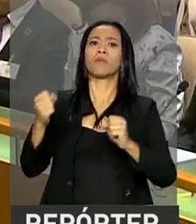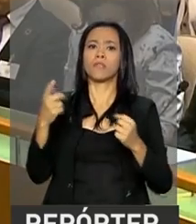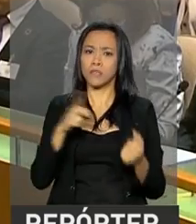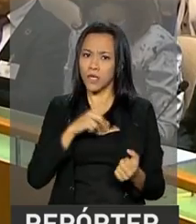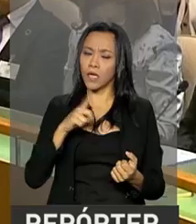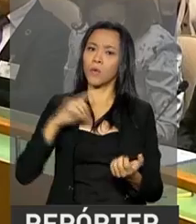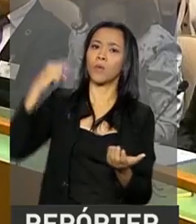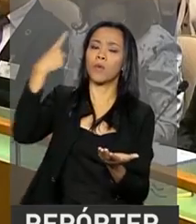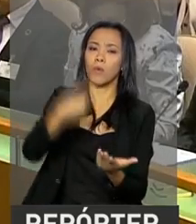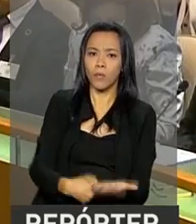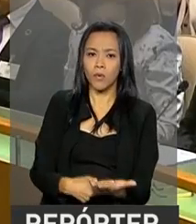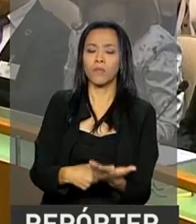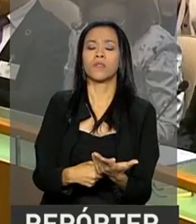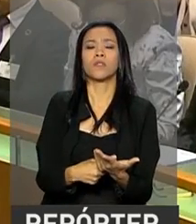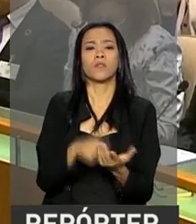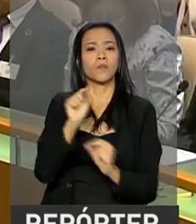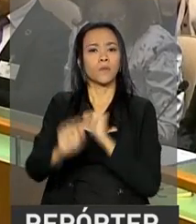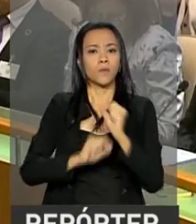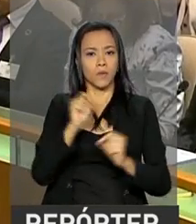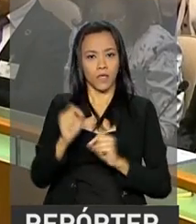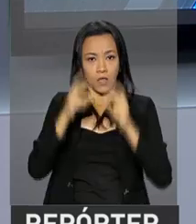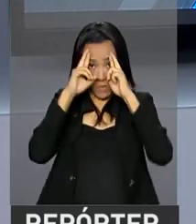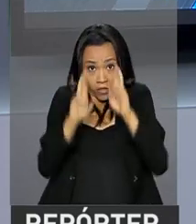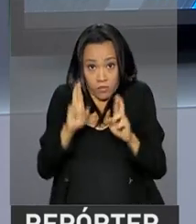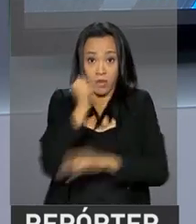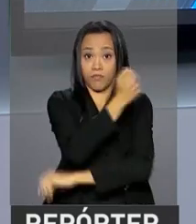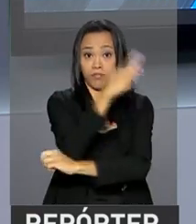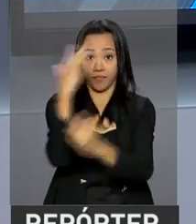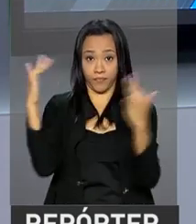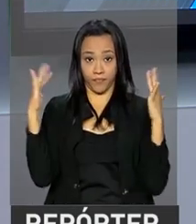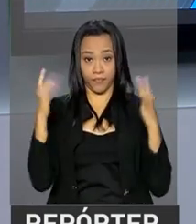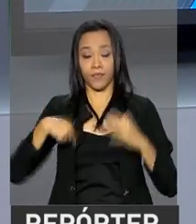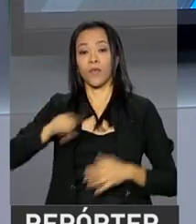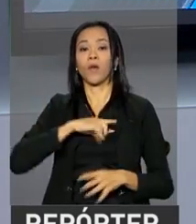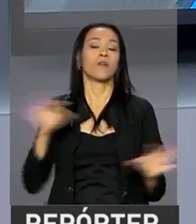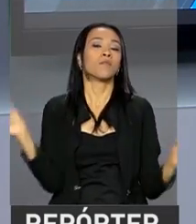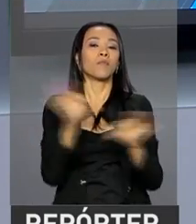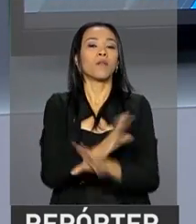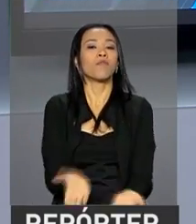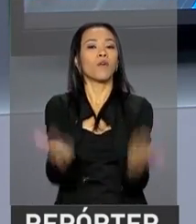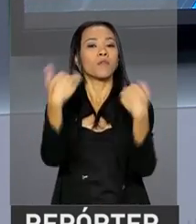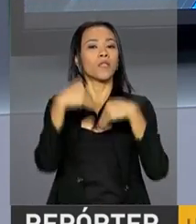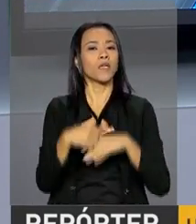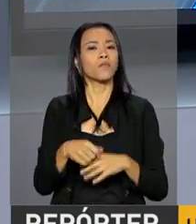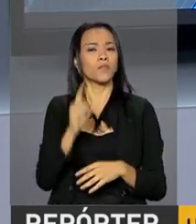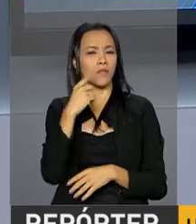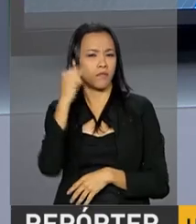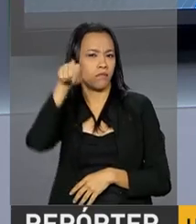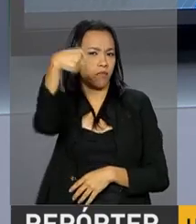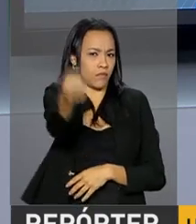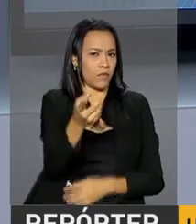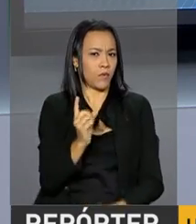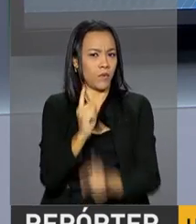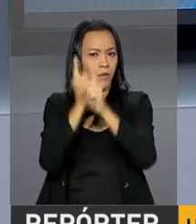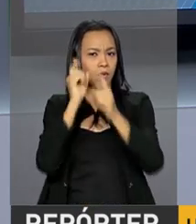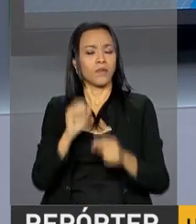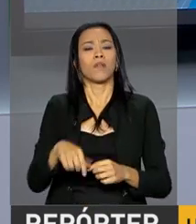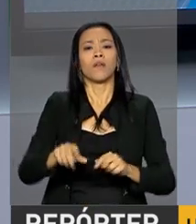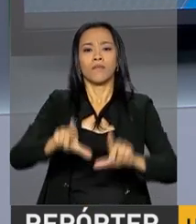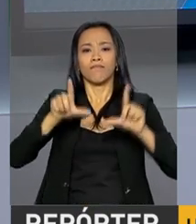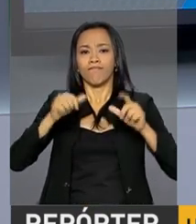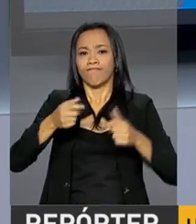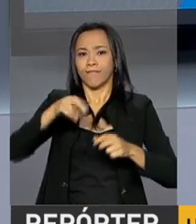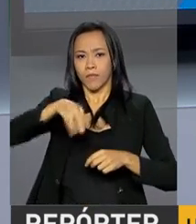compromisso inequívoco com o meio ambiente nós ficamos por aqui voltamos em uma hora na próxima edição do repórter